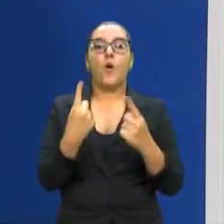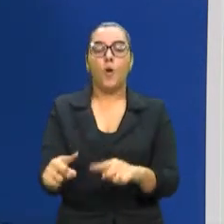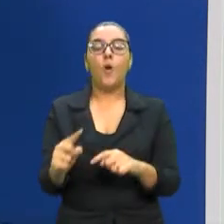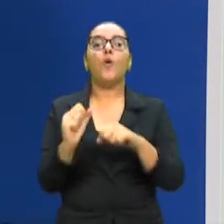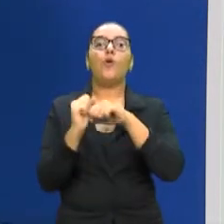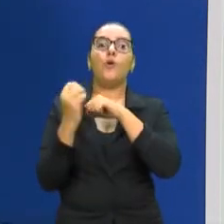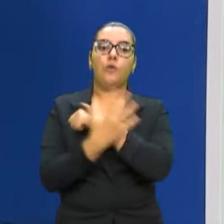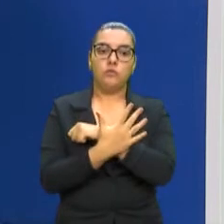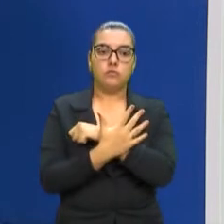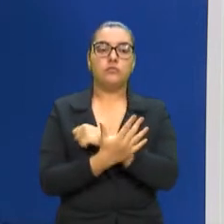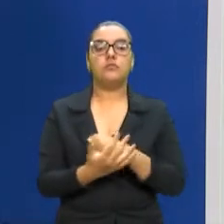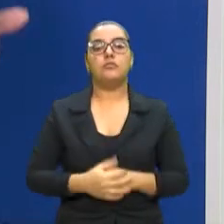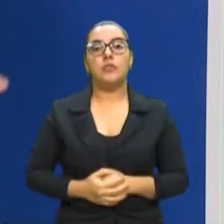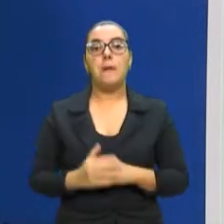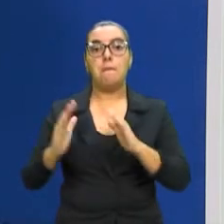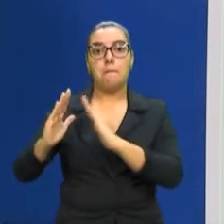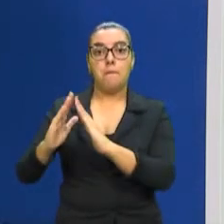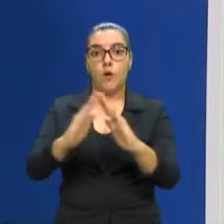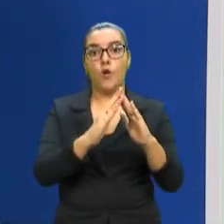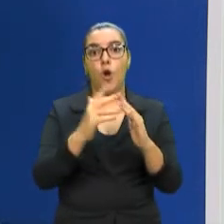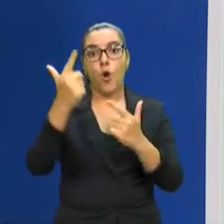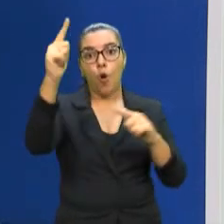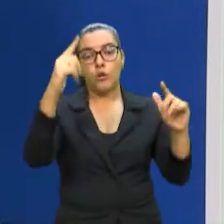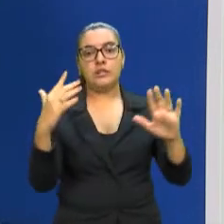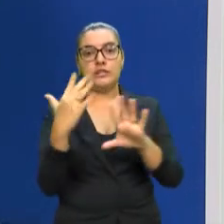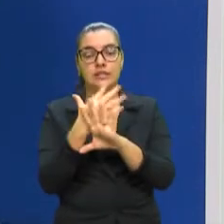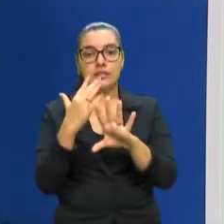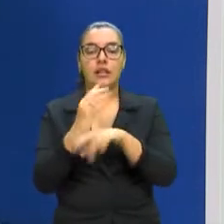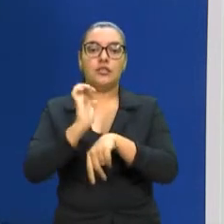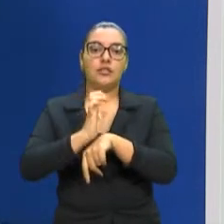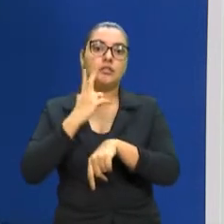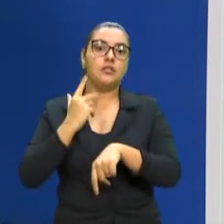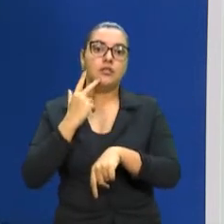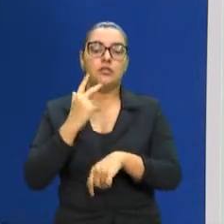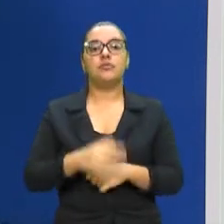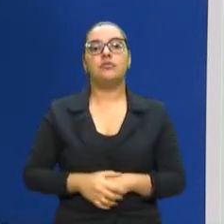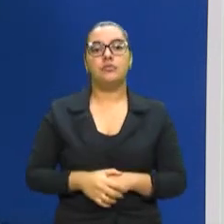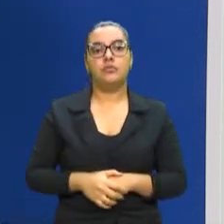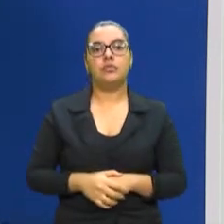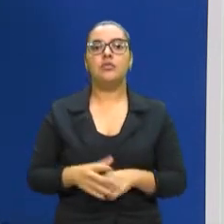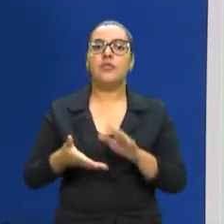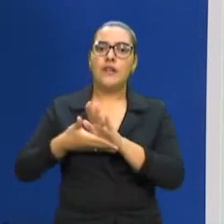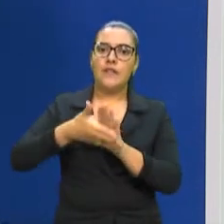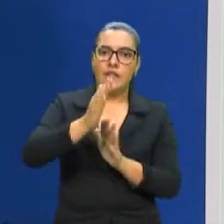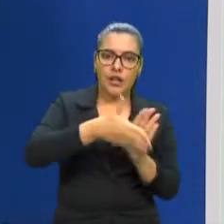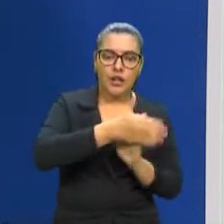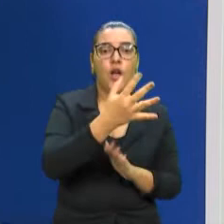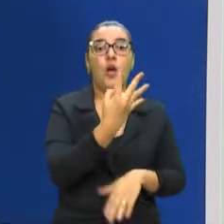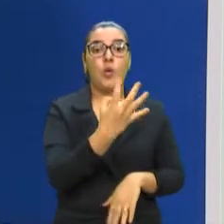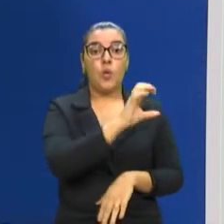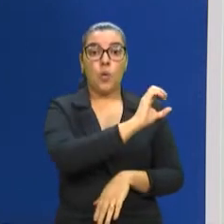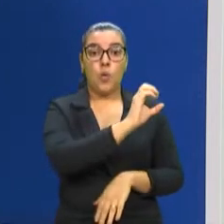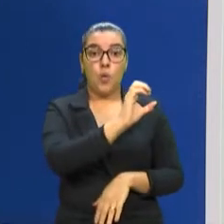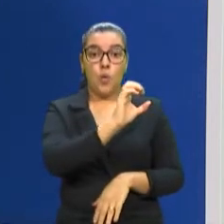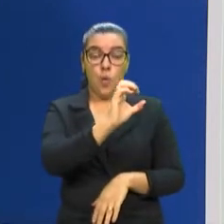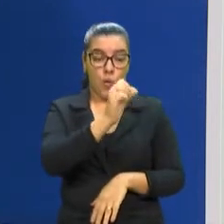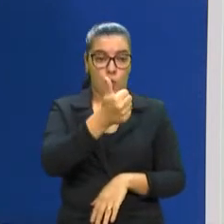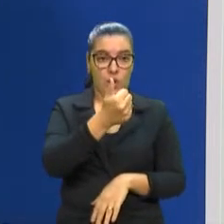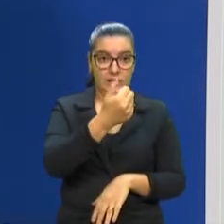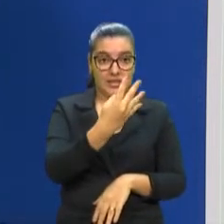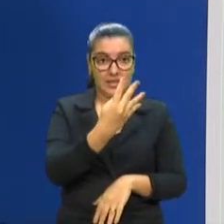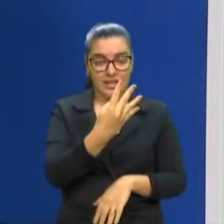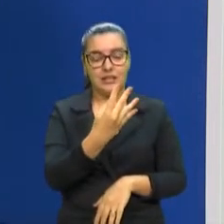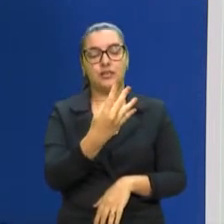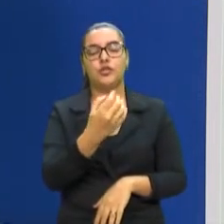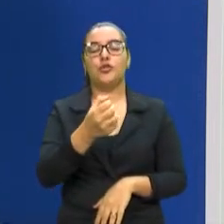Covid-19 em moradores de outras cidades do Ceará. Em média, eles viajaram 413 quilômetros até